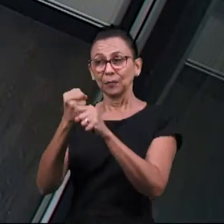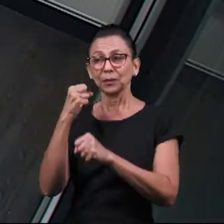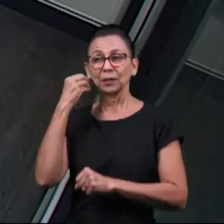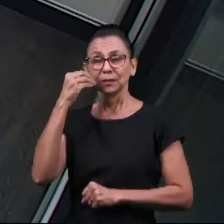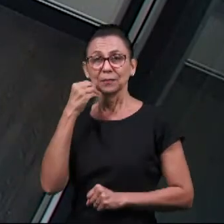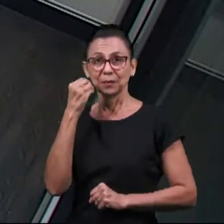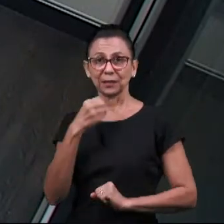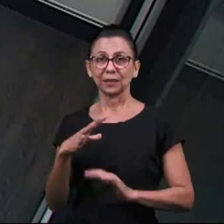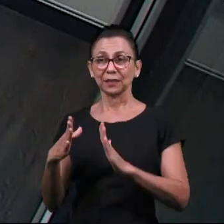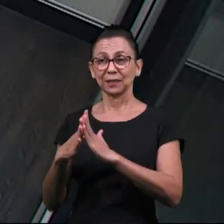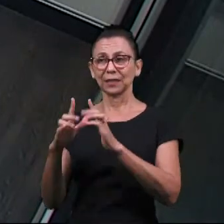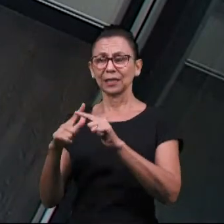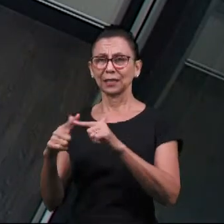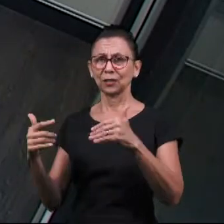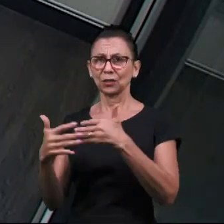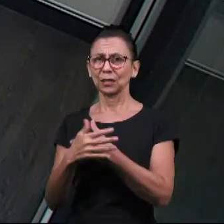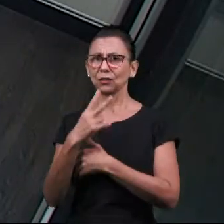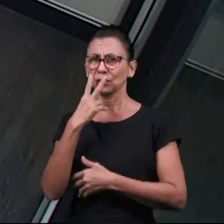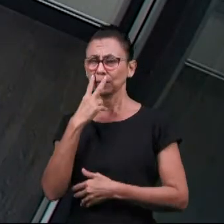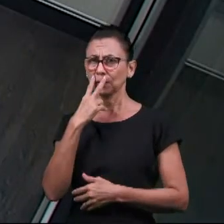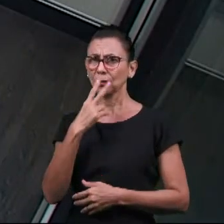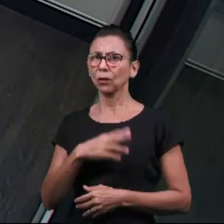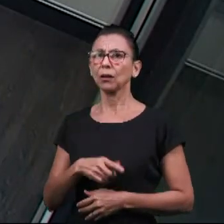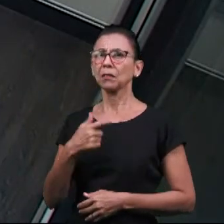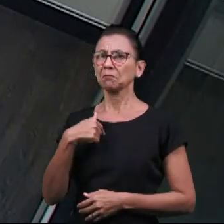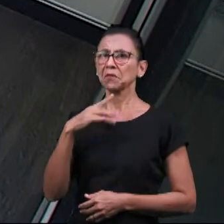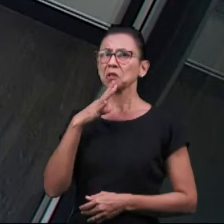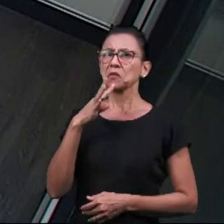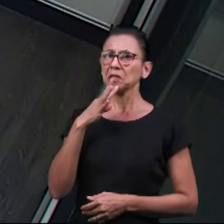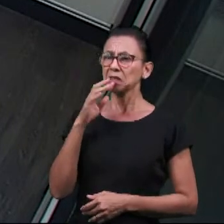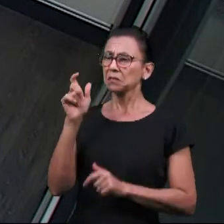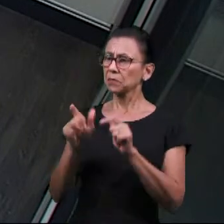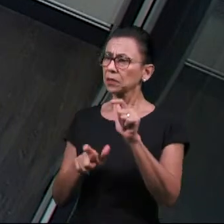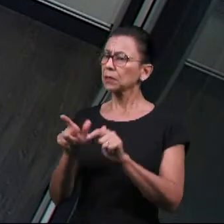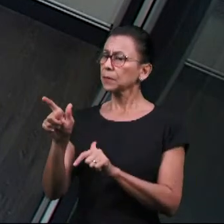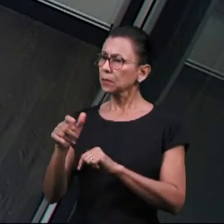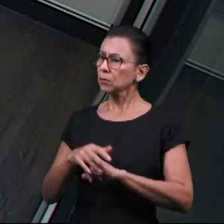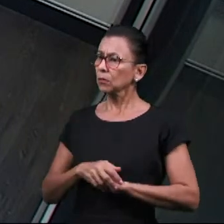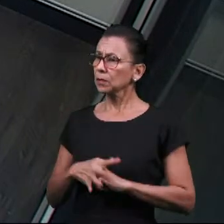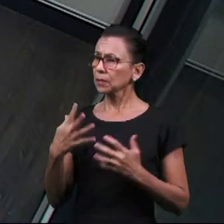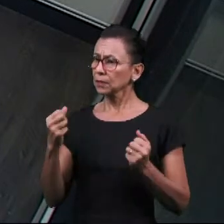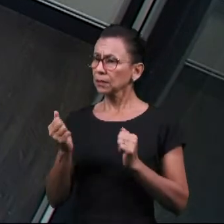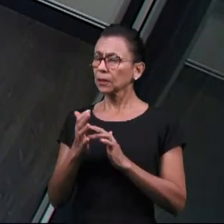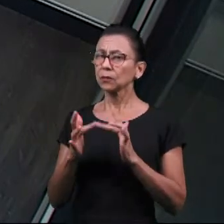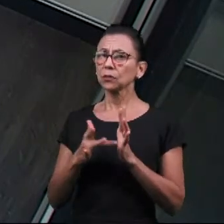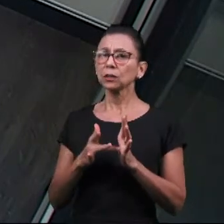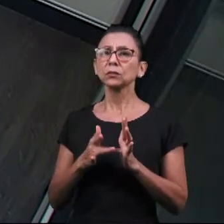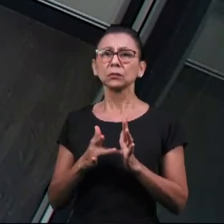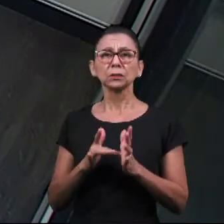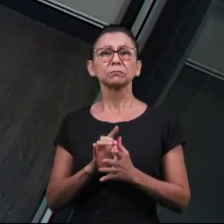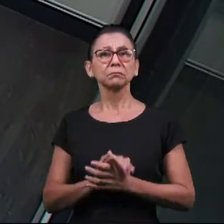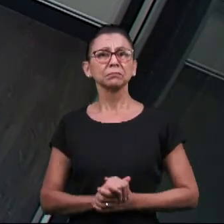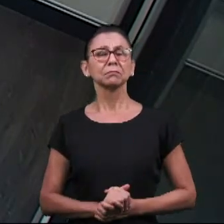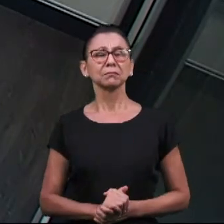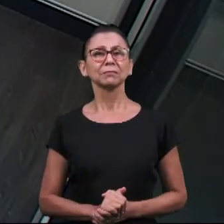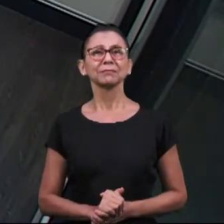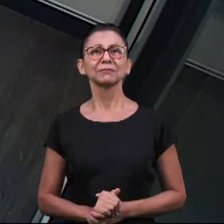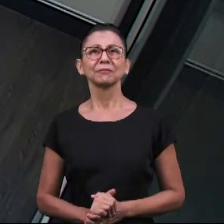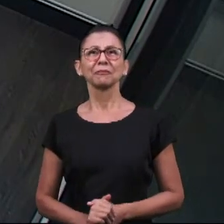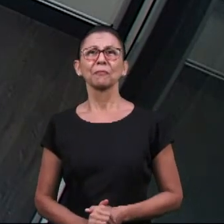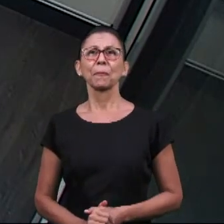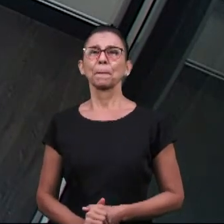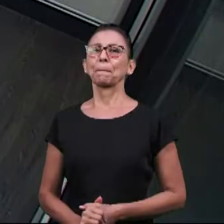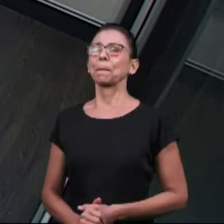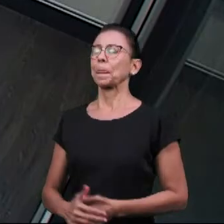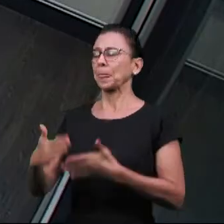né? Porque eu conheço muitos irmãos que se converteram ali, na igreja de Duque de Caxias. Louvado seja Deus. Pastor, mais uma vez,